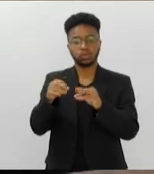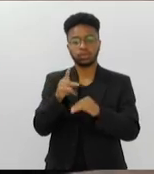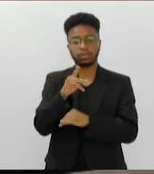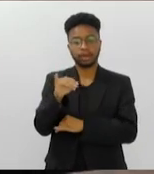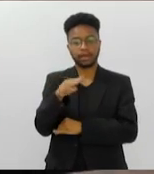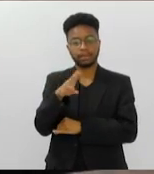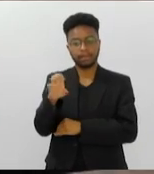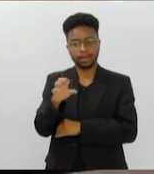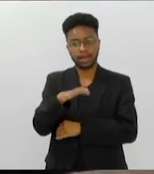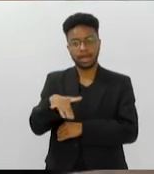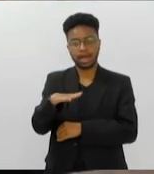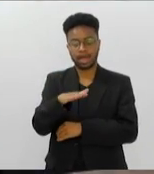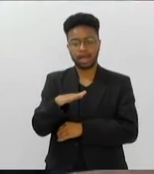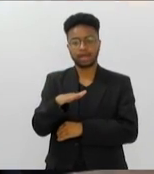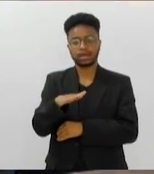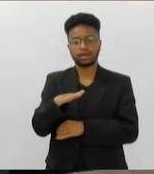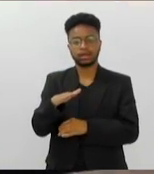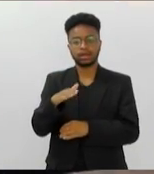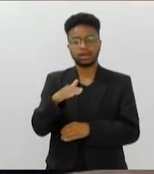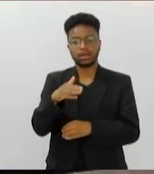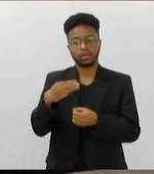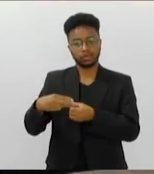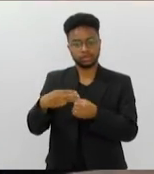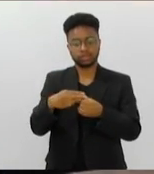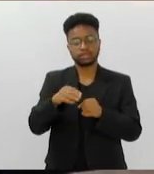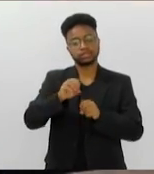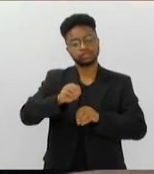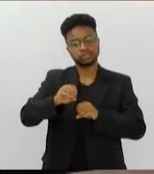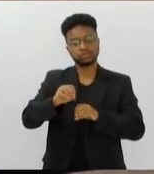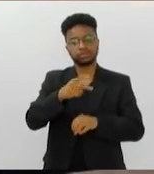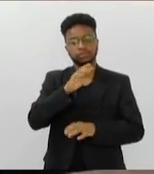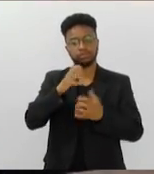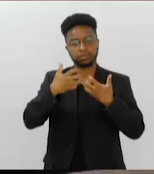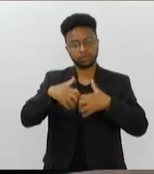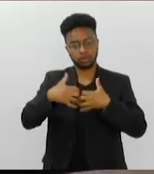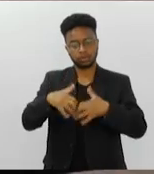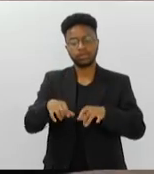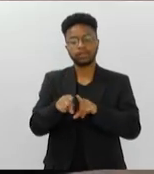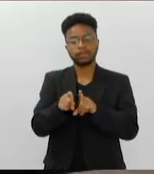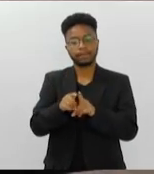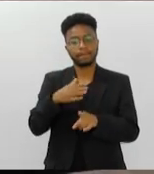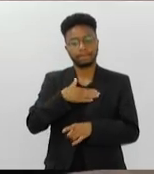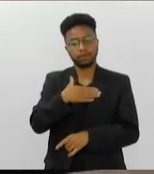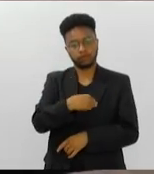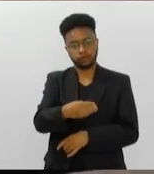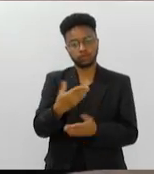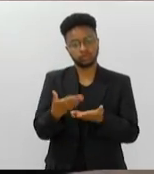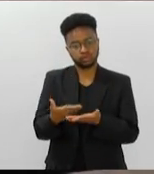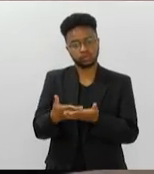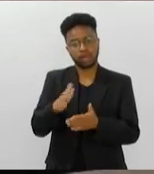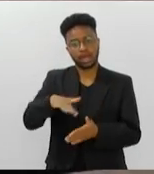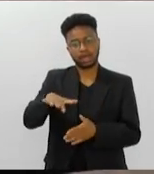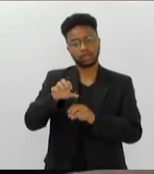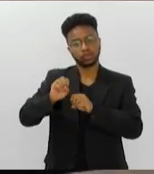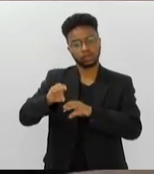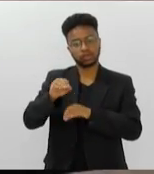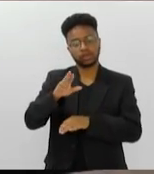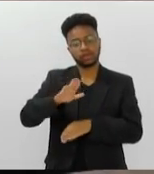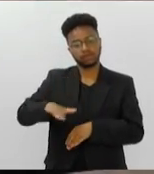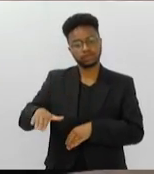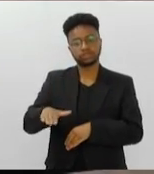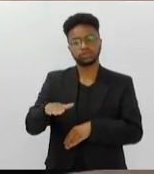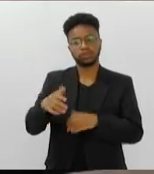Rede Municipal de Ensino de Petrópolis. Inclusive, meu filho é de um centro de educação infantil da Prefeitura de Petrópolis, que estão sem